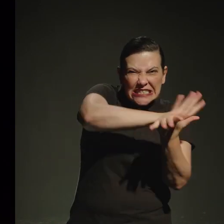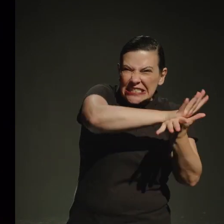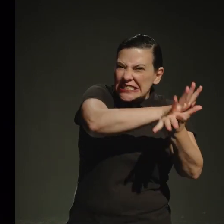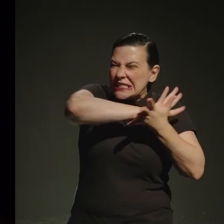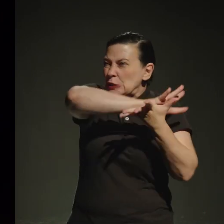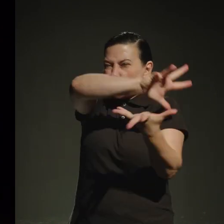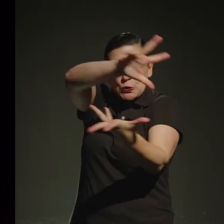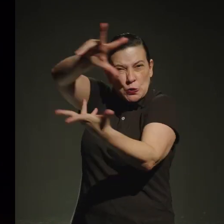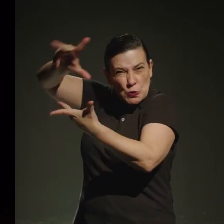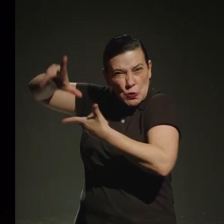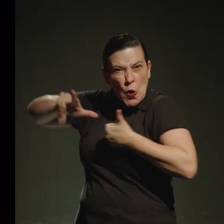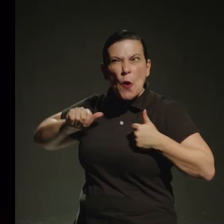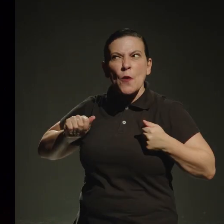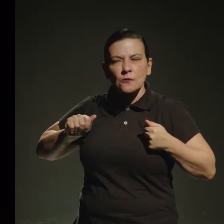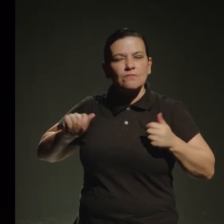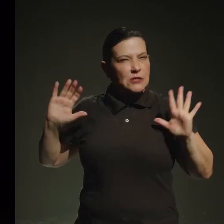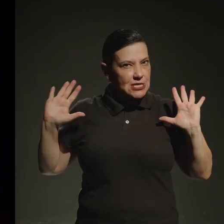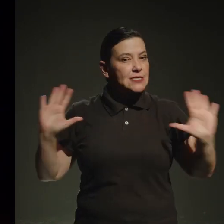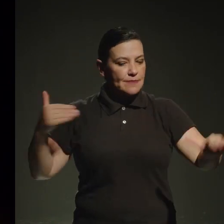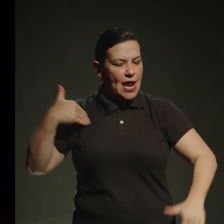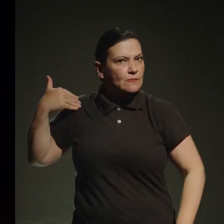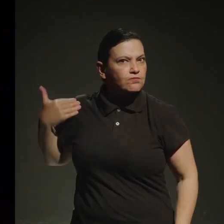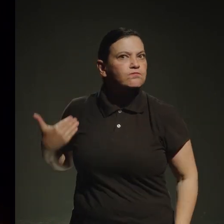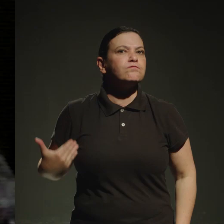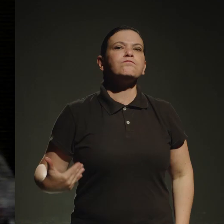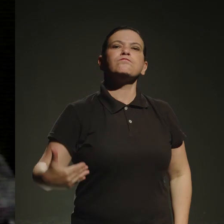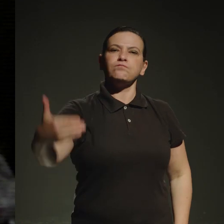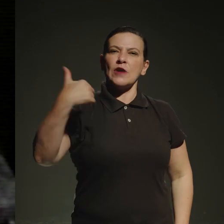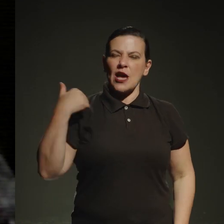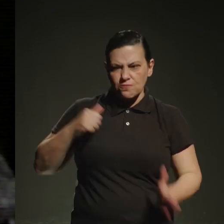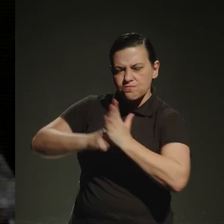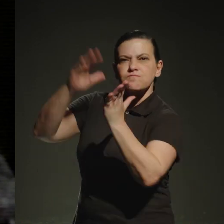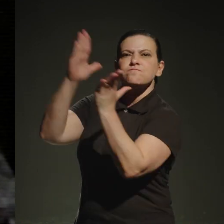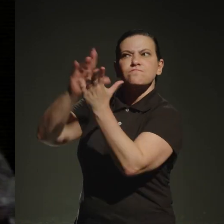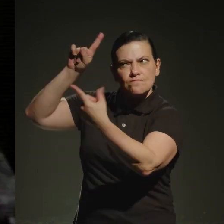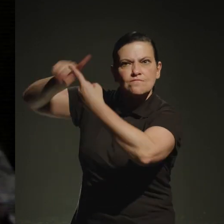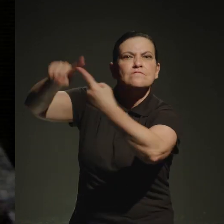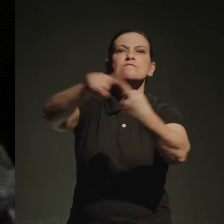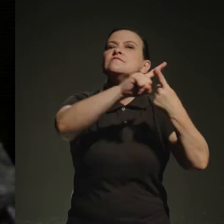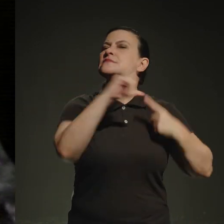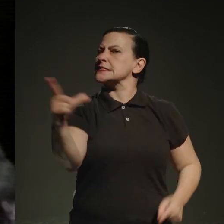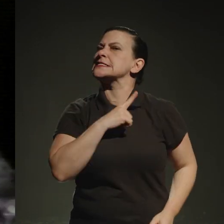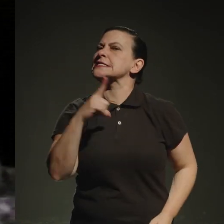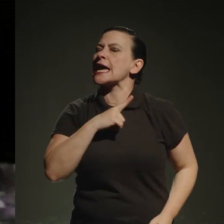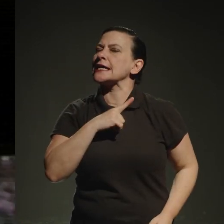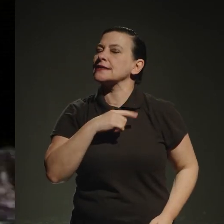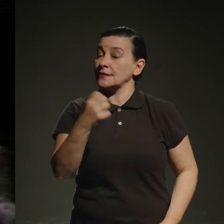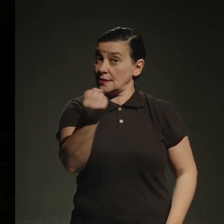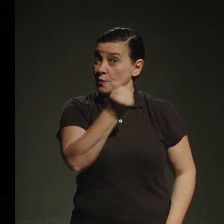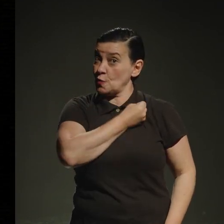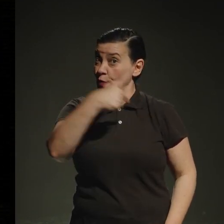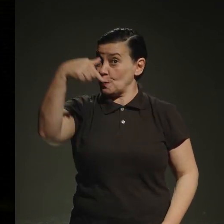global, acautelai-vos. Vossos dias estão contados. Cena 7, onde o